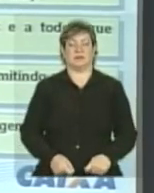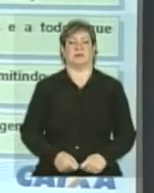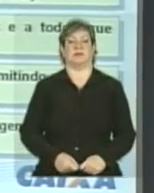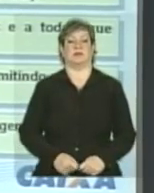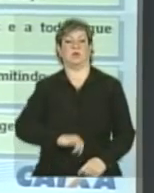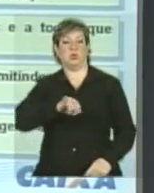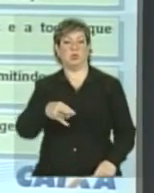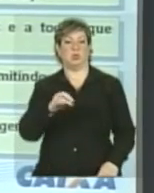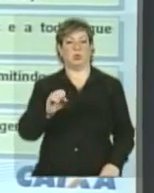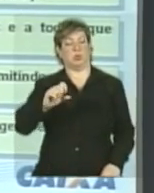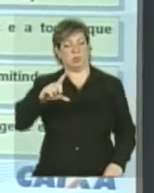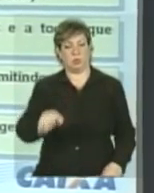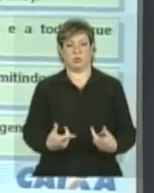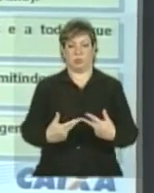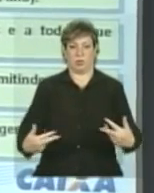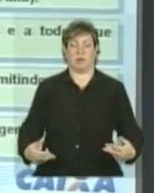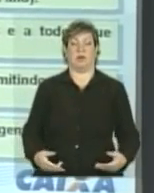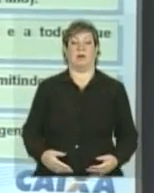de juros e condições,